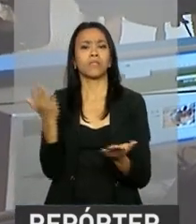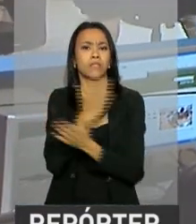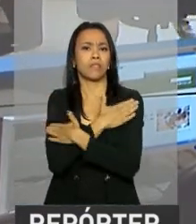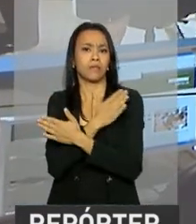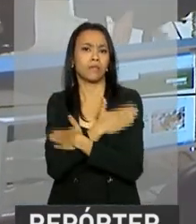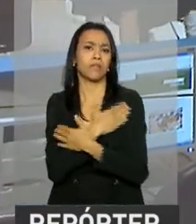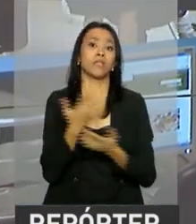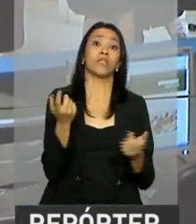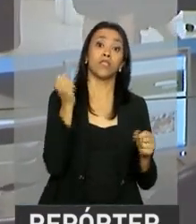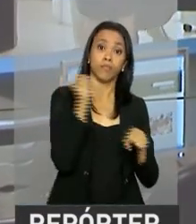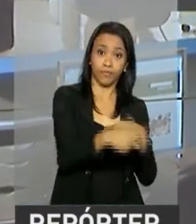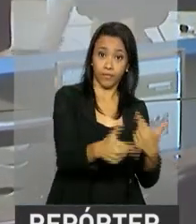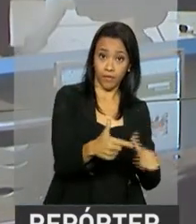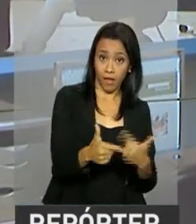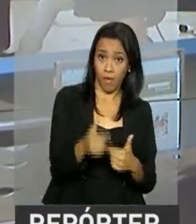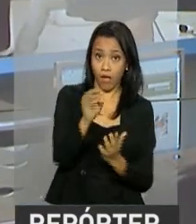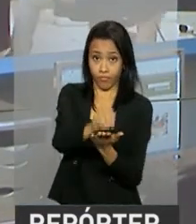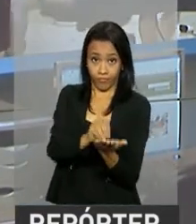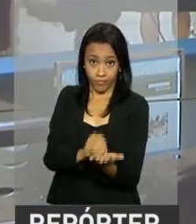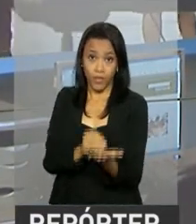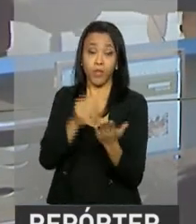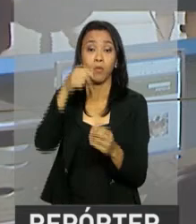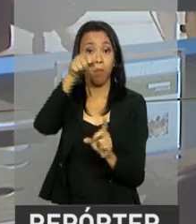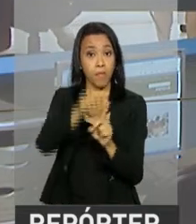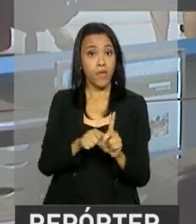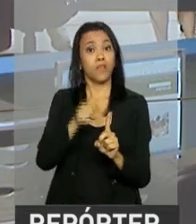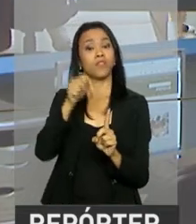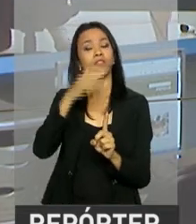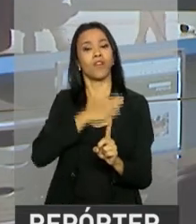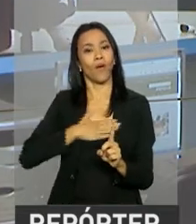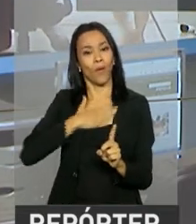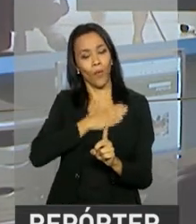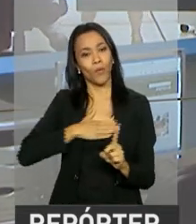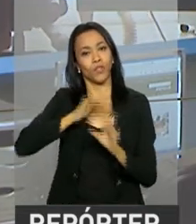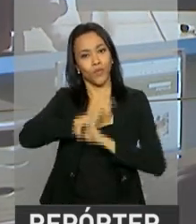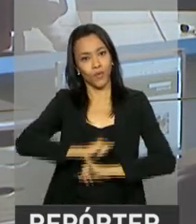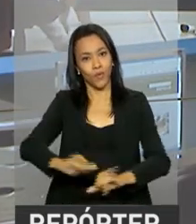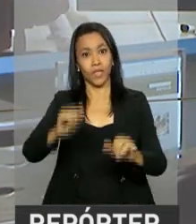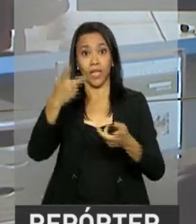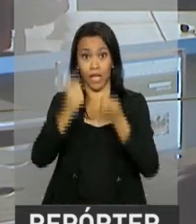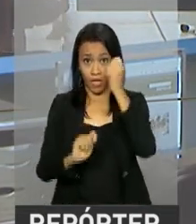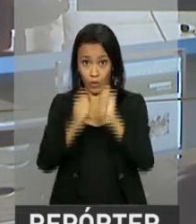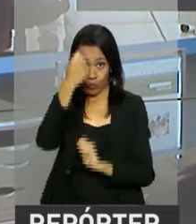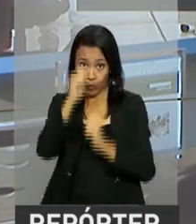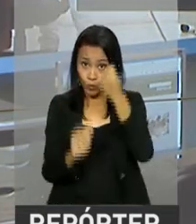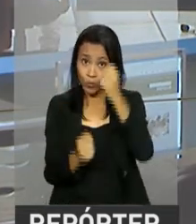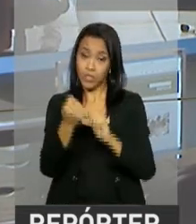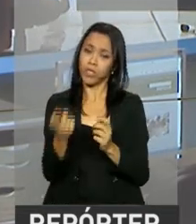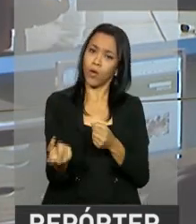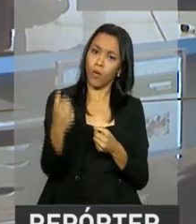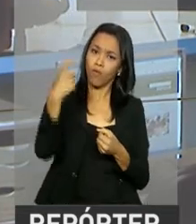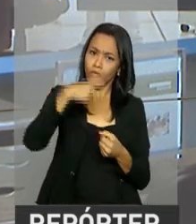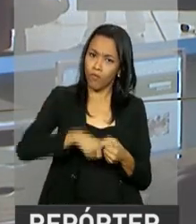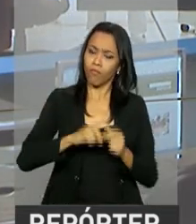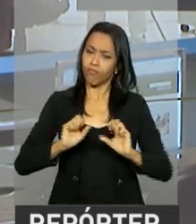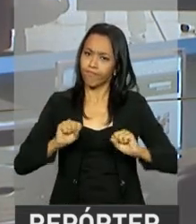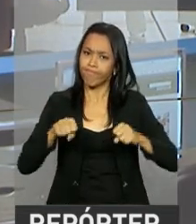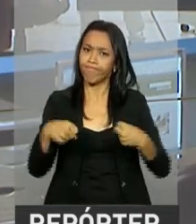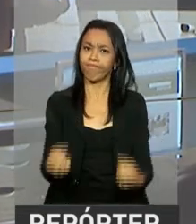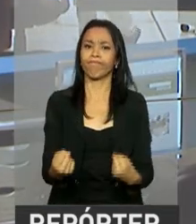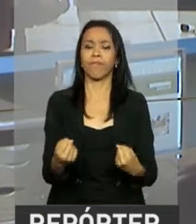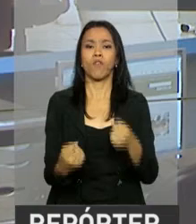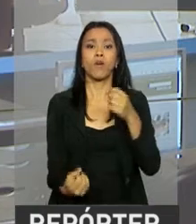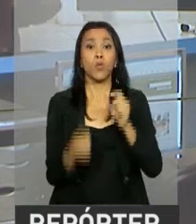mês de agosto, divulgado nesta sexta-feira, indica que o setor industrial está iniciando uma trajetória de recuperação. No mês,